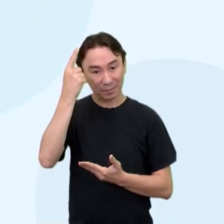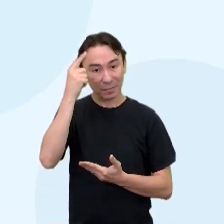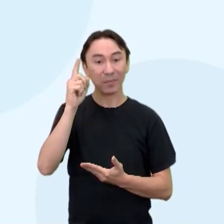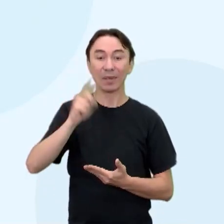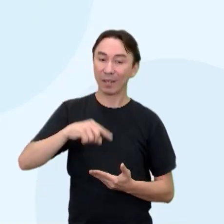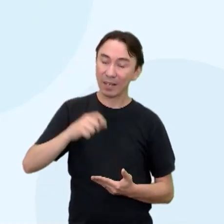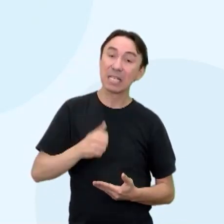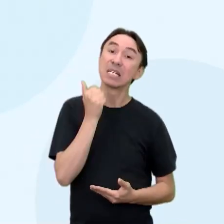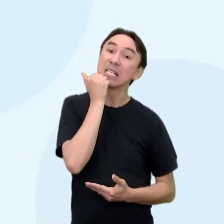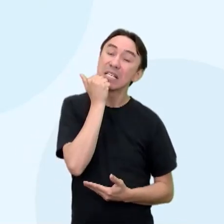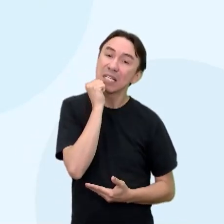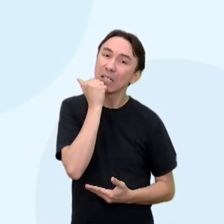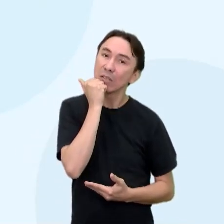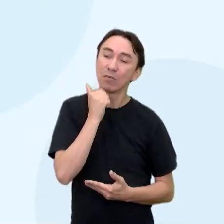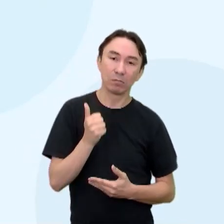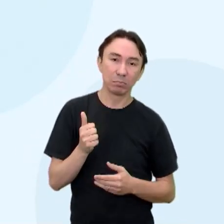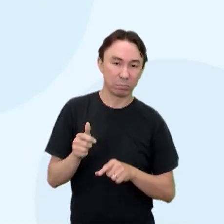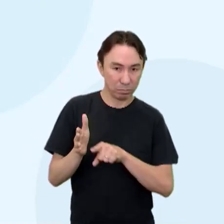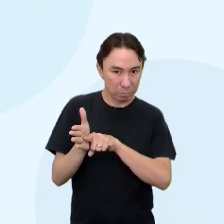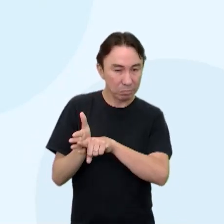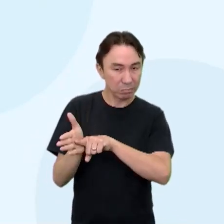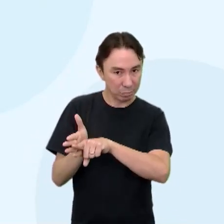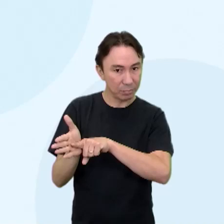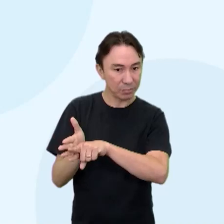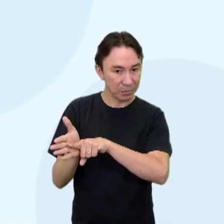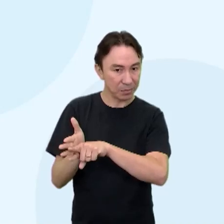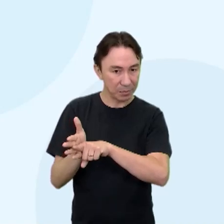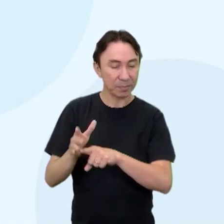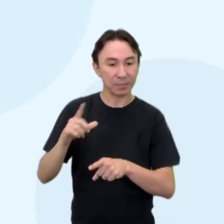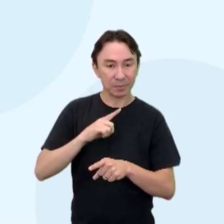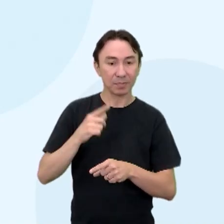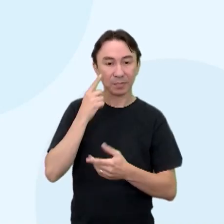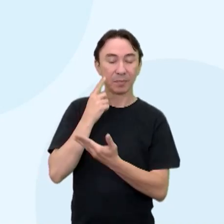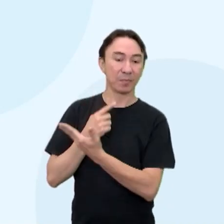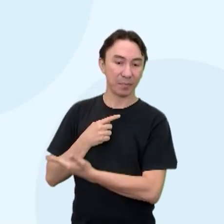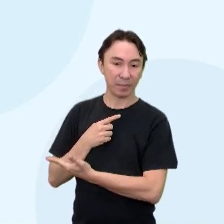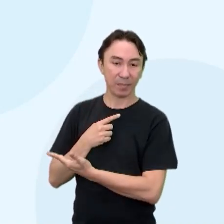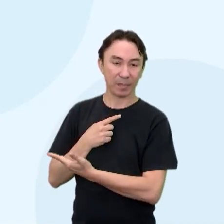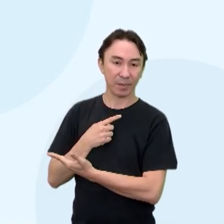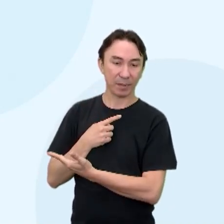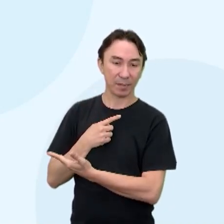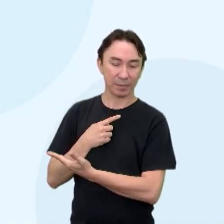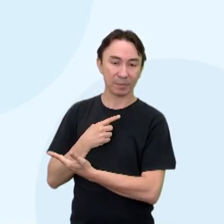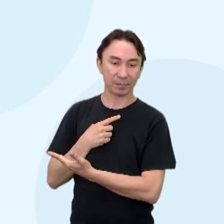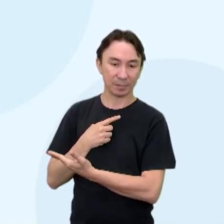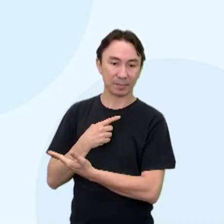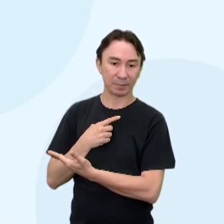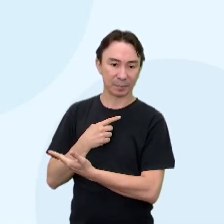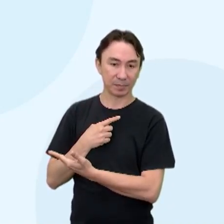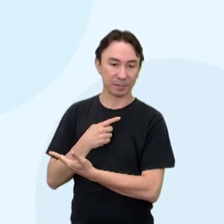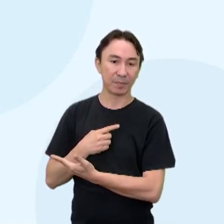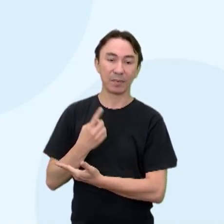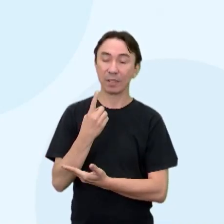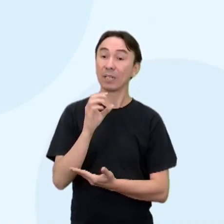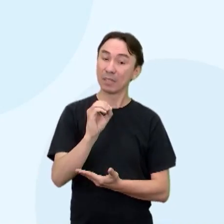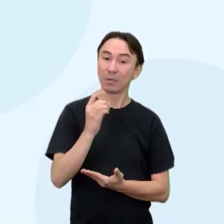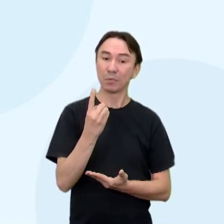a investigação científica, né? E as habilidades são as habilidades de conhecimentos gerais